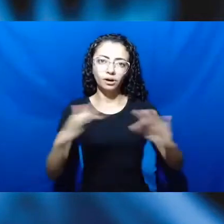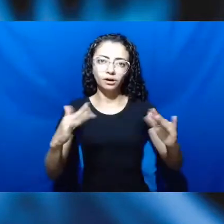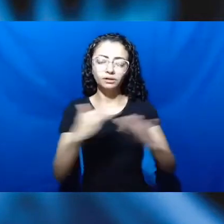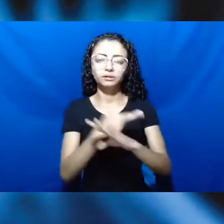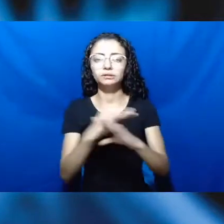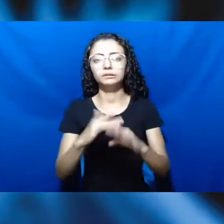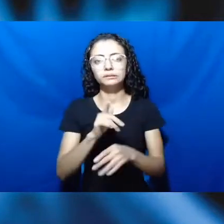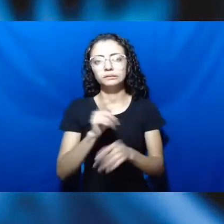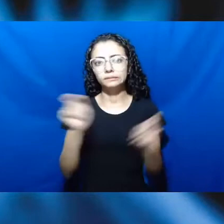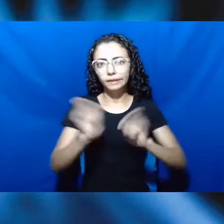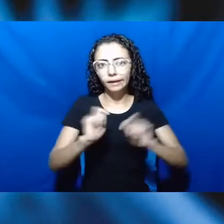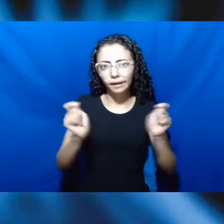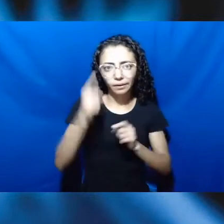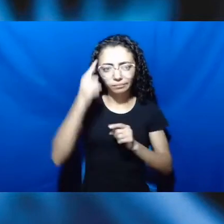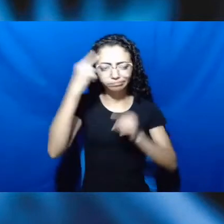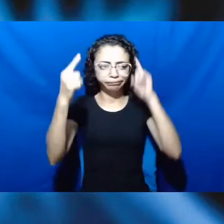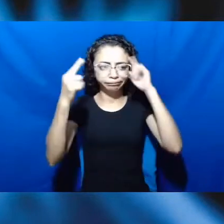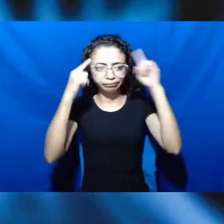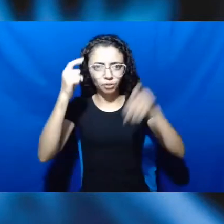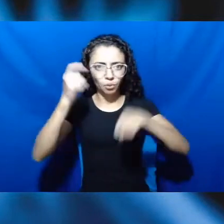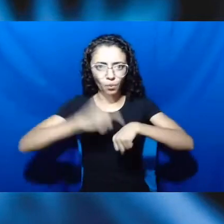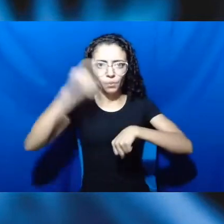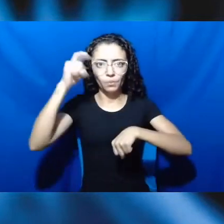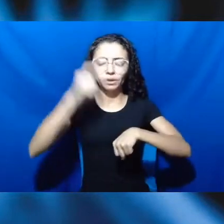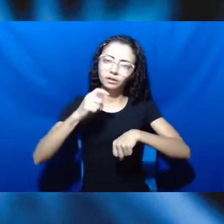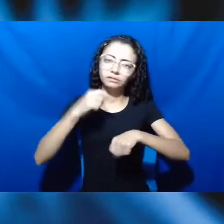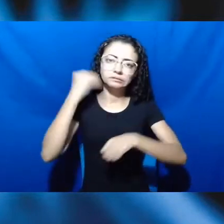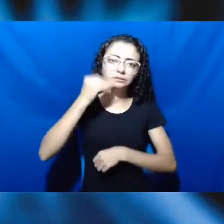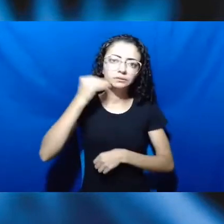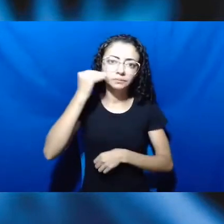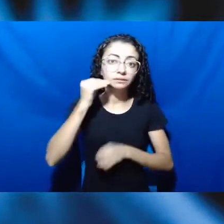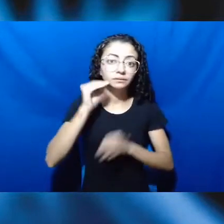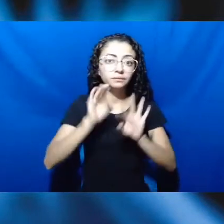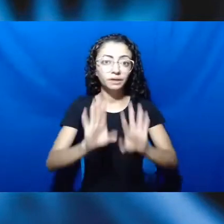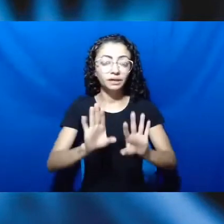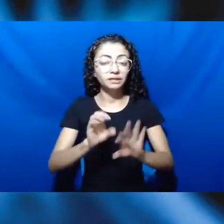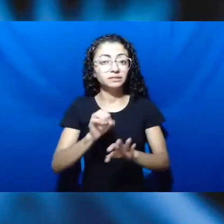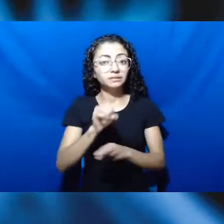de improviso, né, de experimentação, mas se ela não for